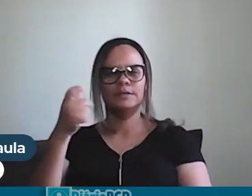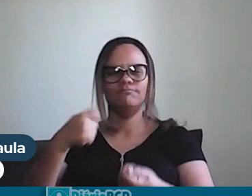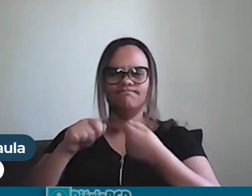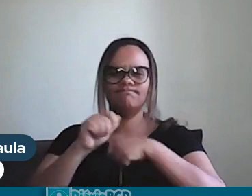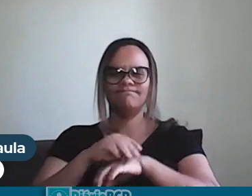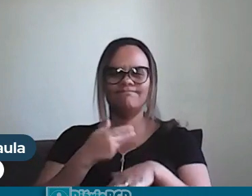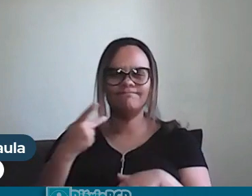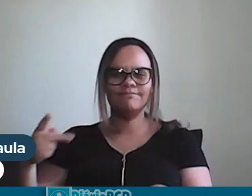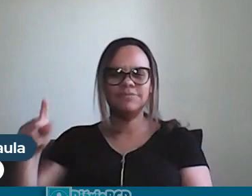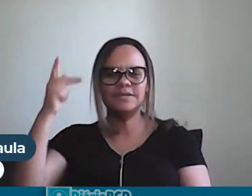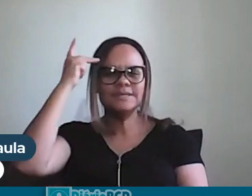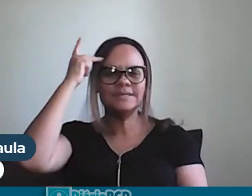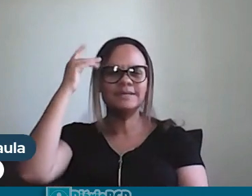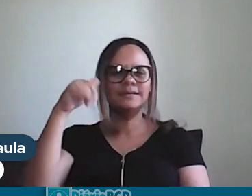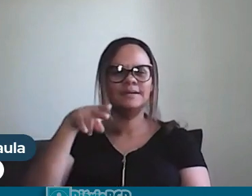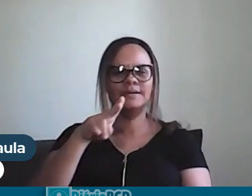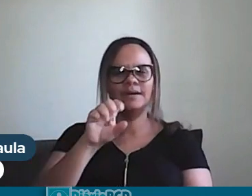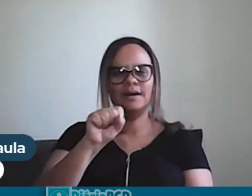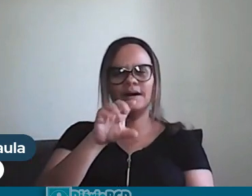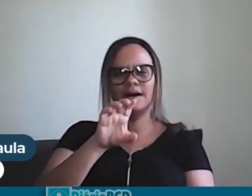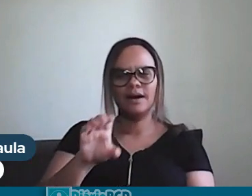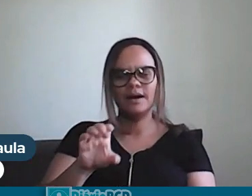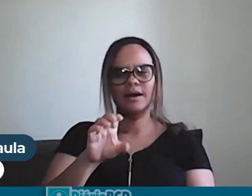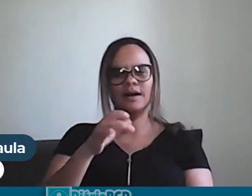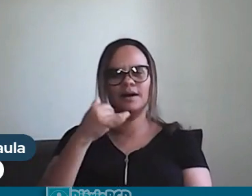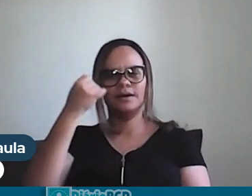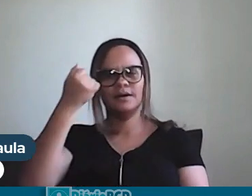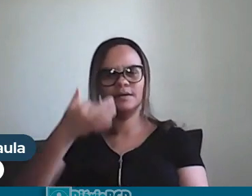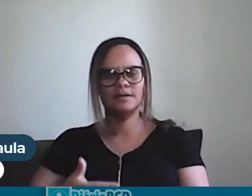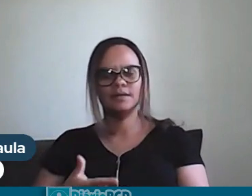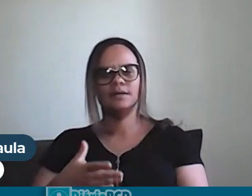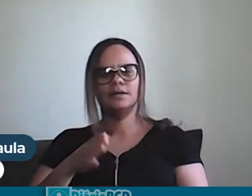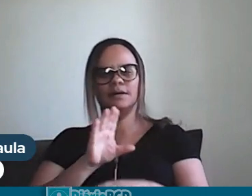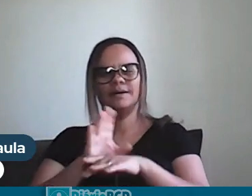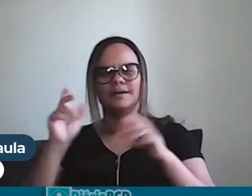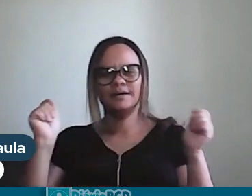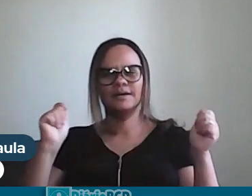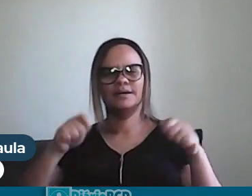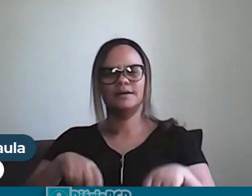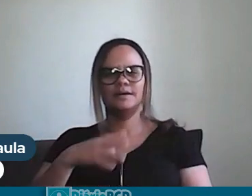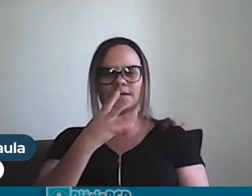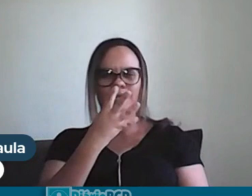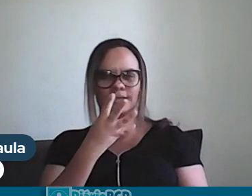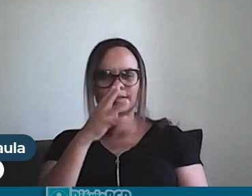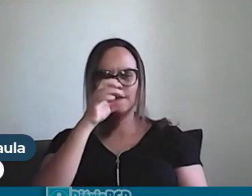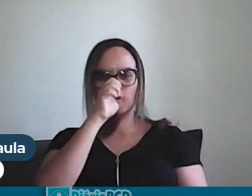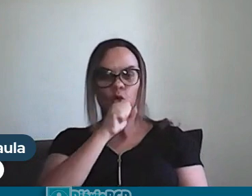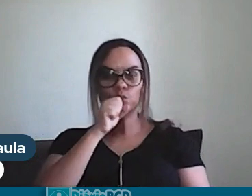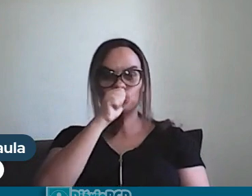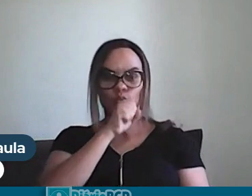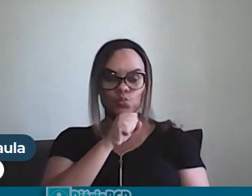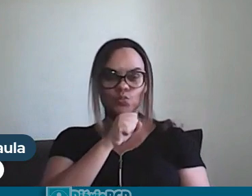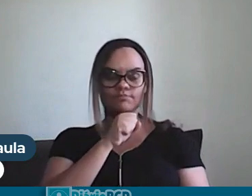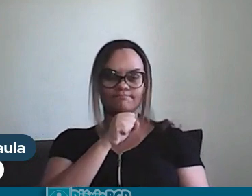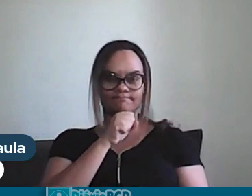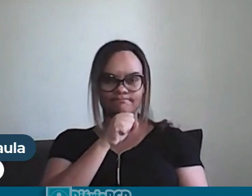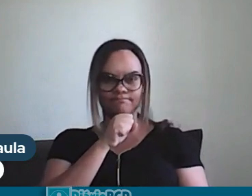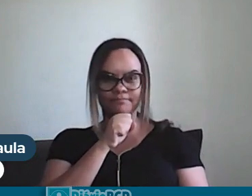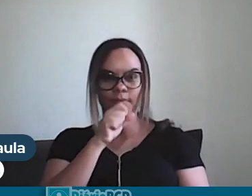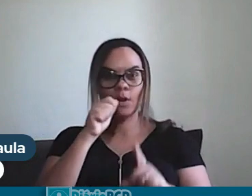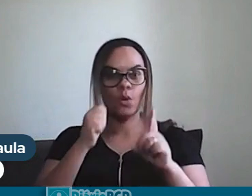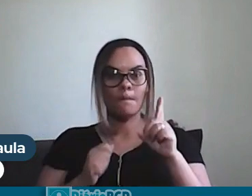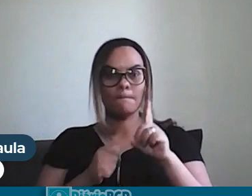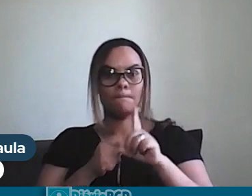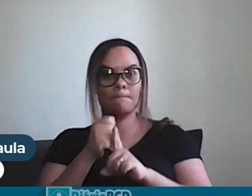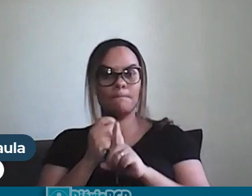Paulo, o IMESC disse que fez um curso de capacitação em 4 sábados para os peritos,